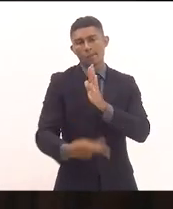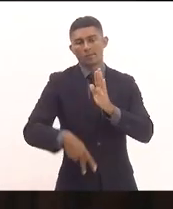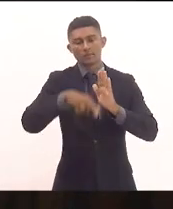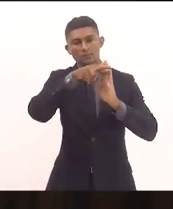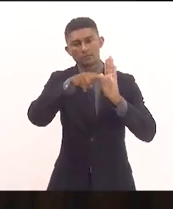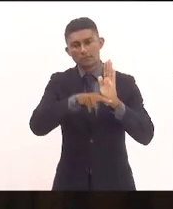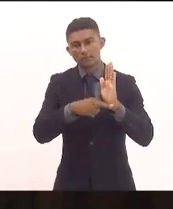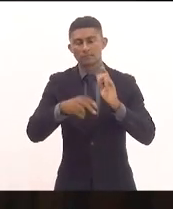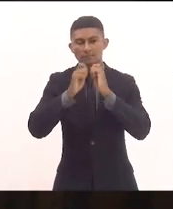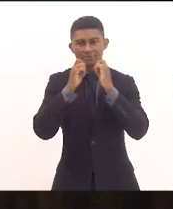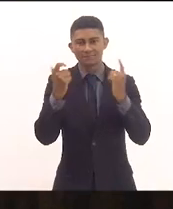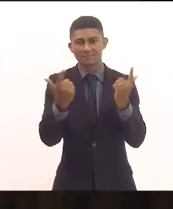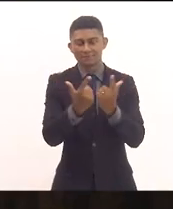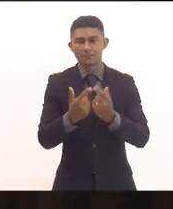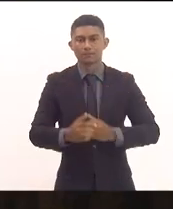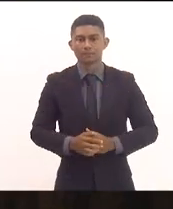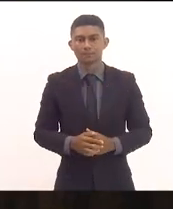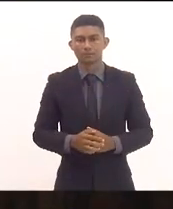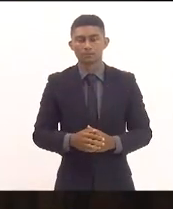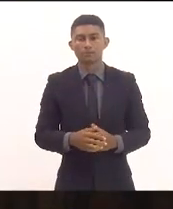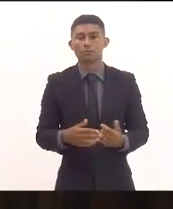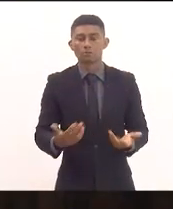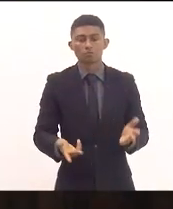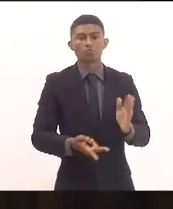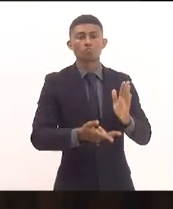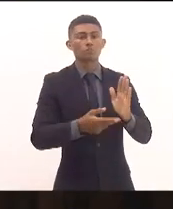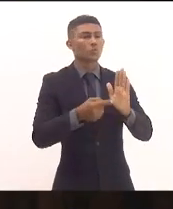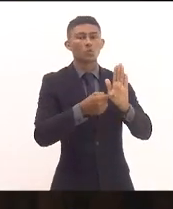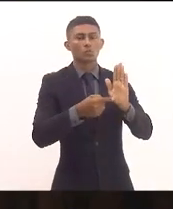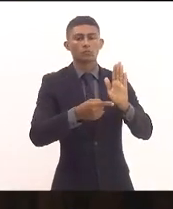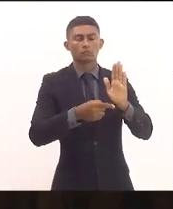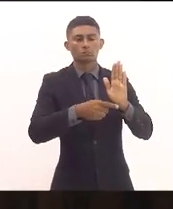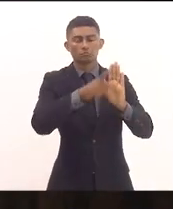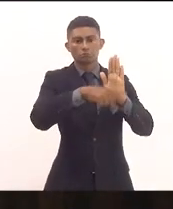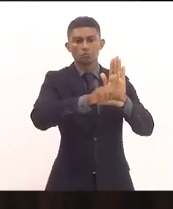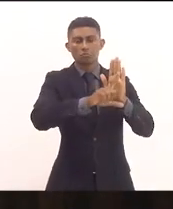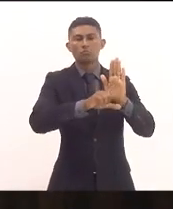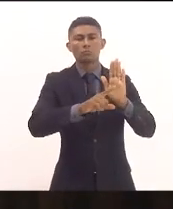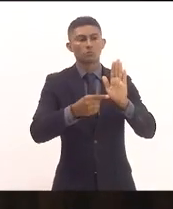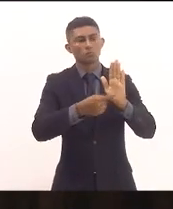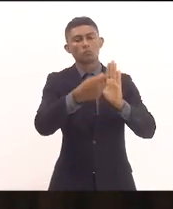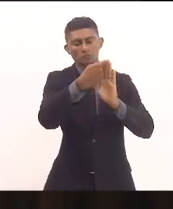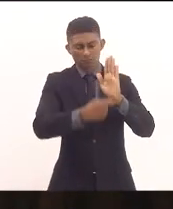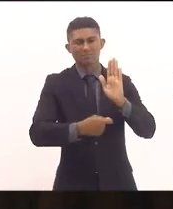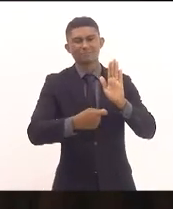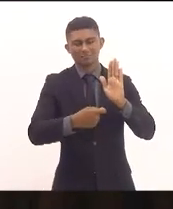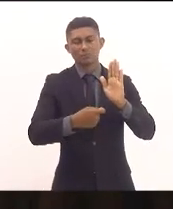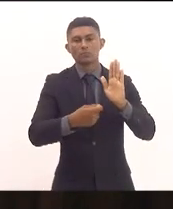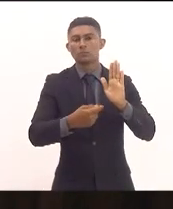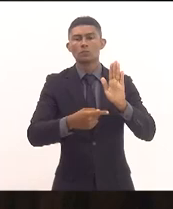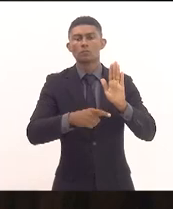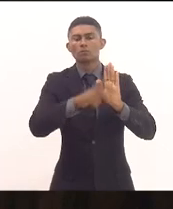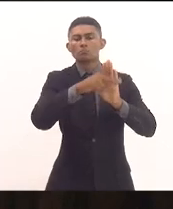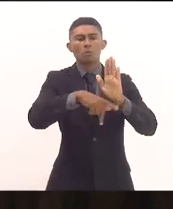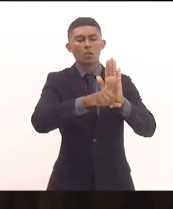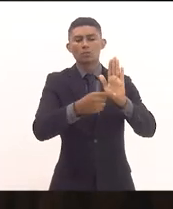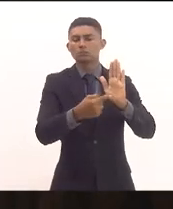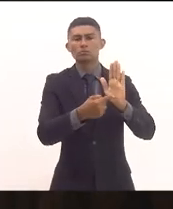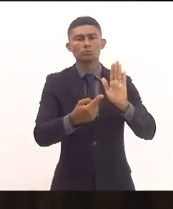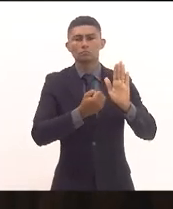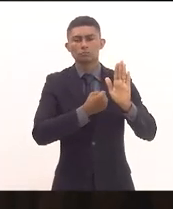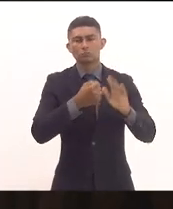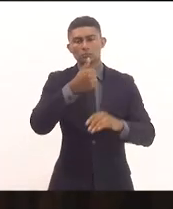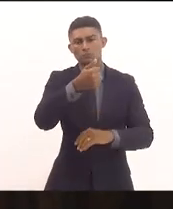interno. Em tramitação ordinária, em votação, em segunda discussão, em redação do vencido. Projeto de lei